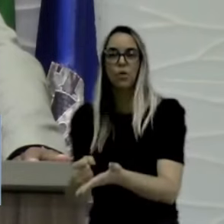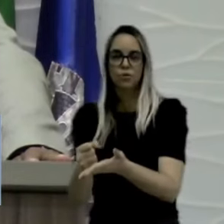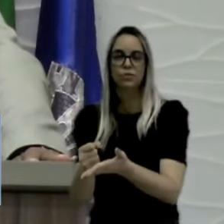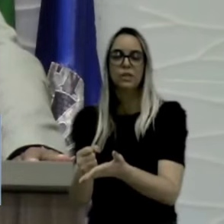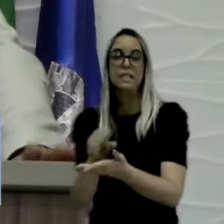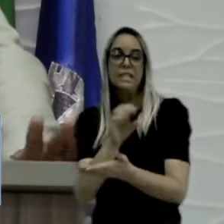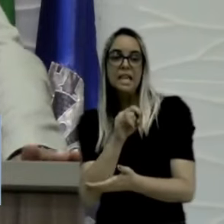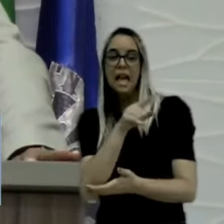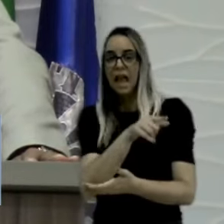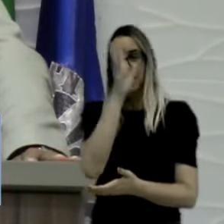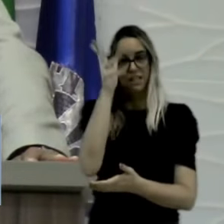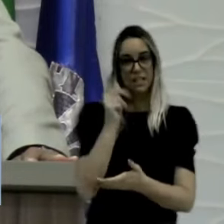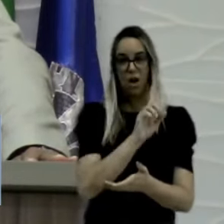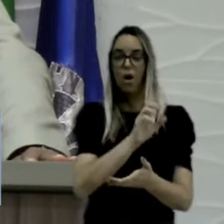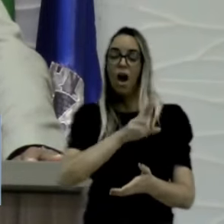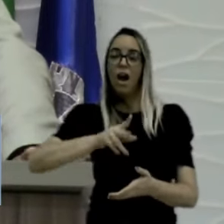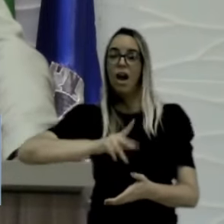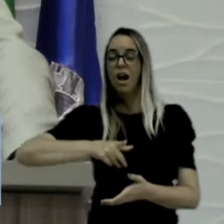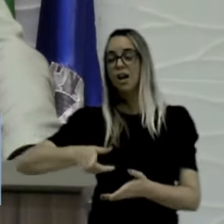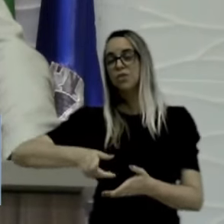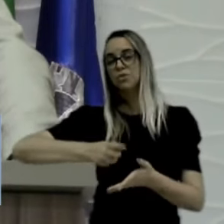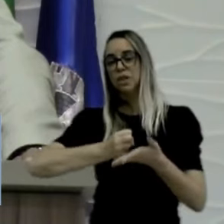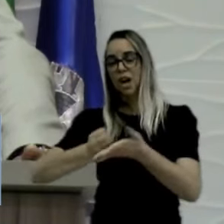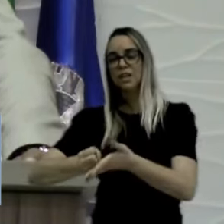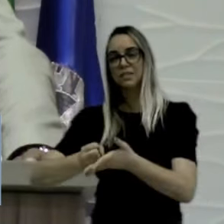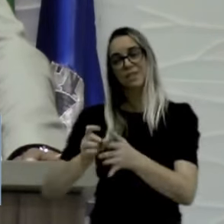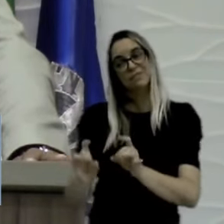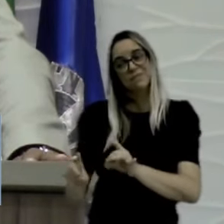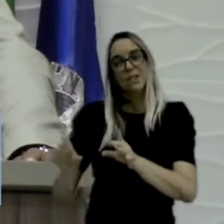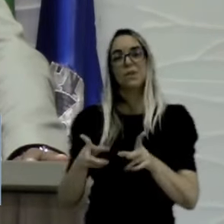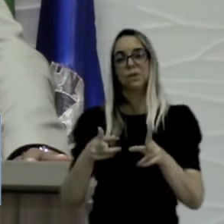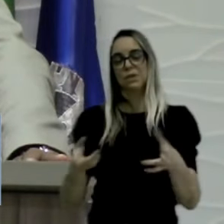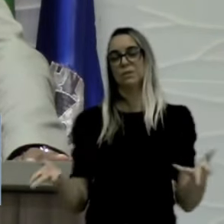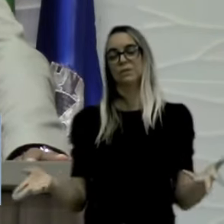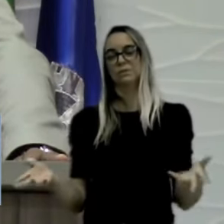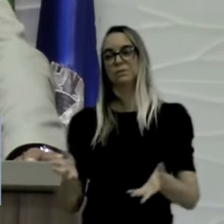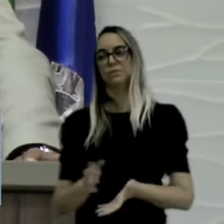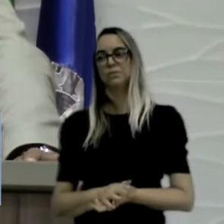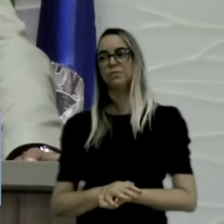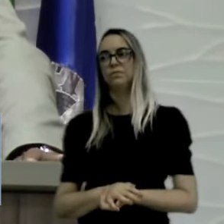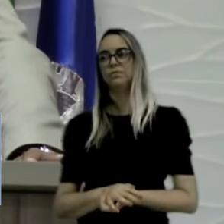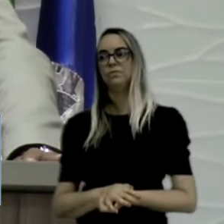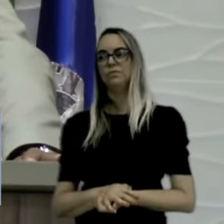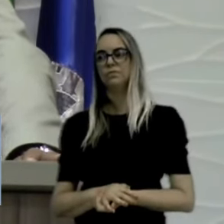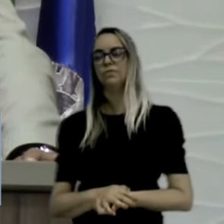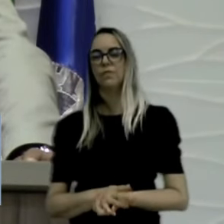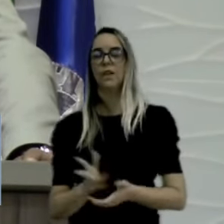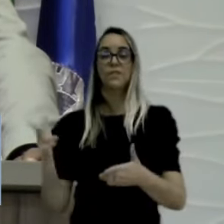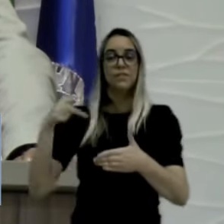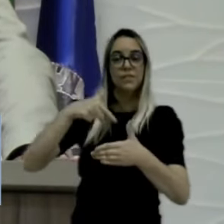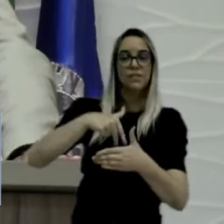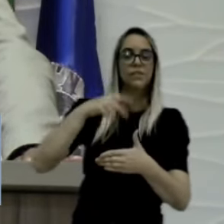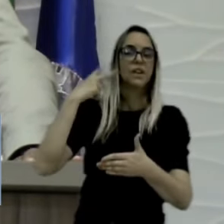aí abandonado. Tá entendendo? Aí vem aqui um vereador,